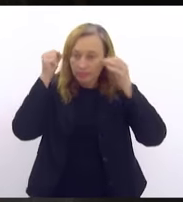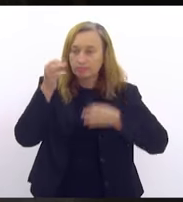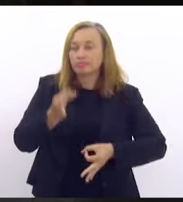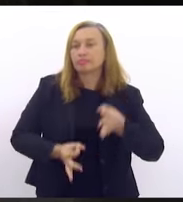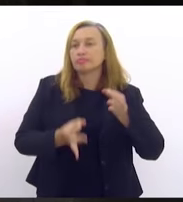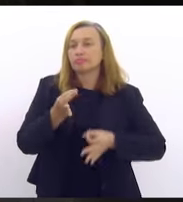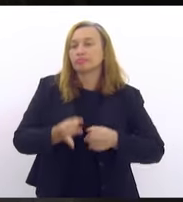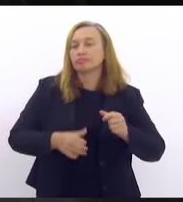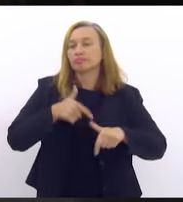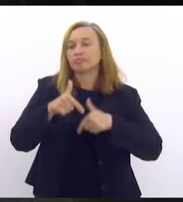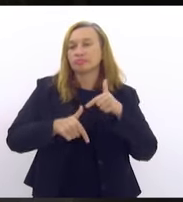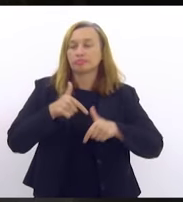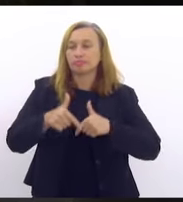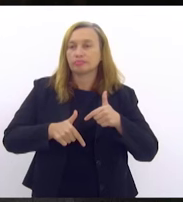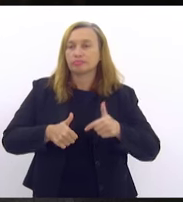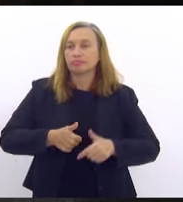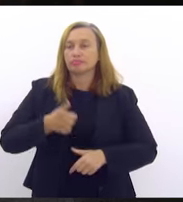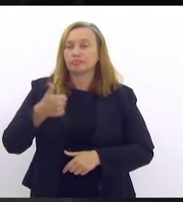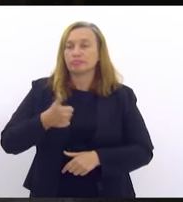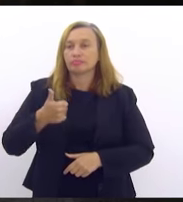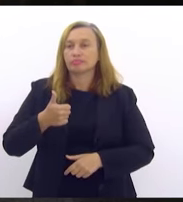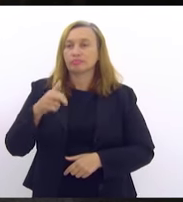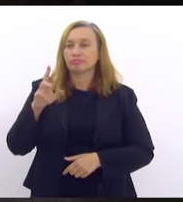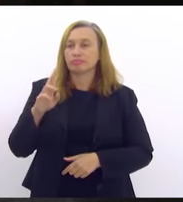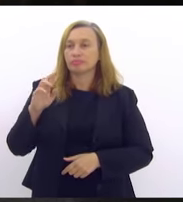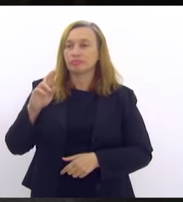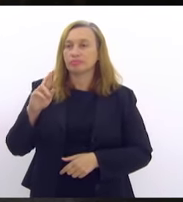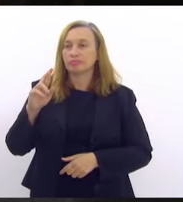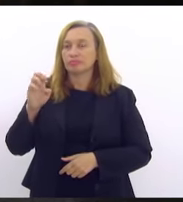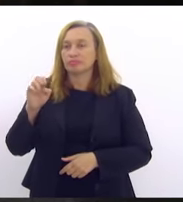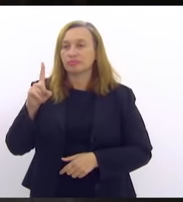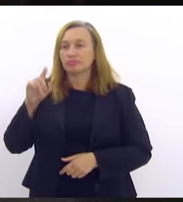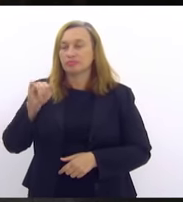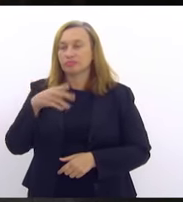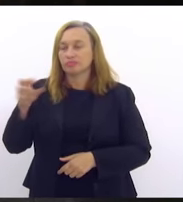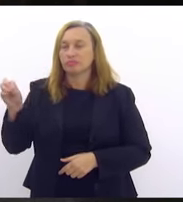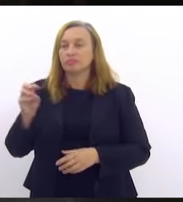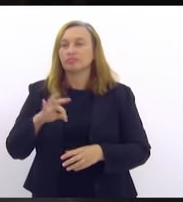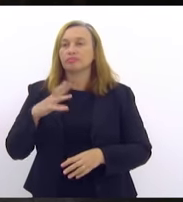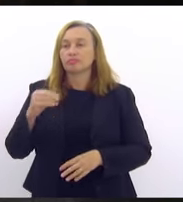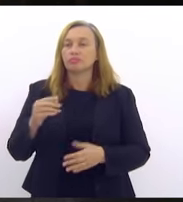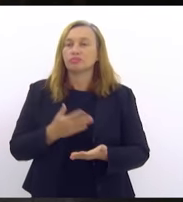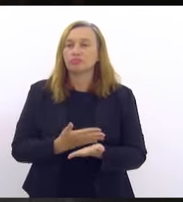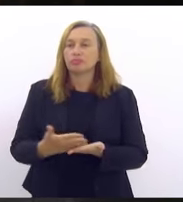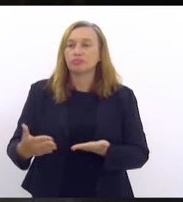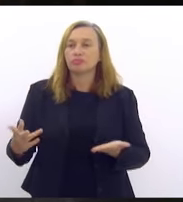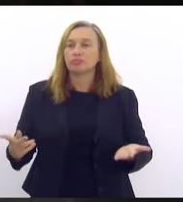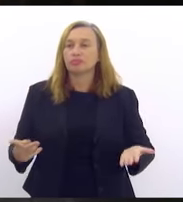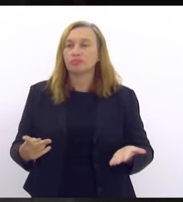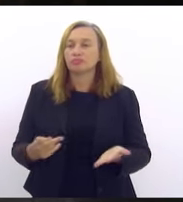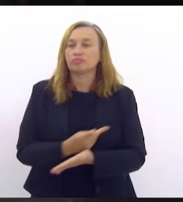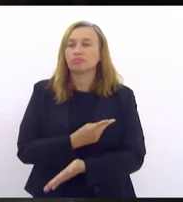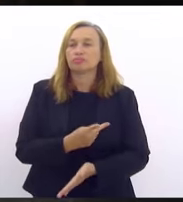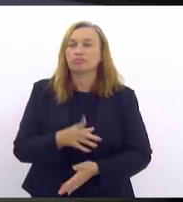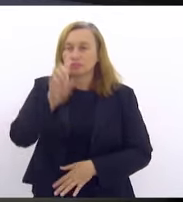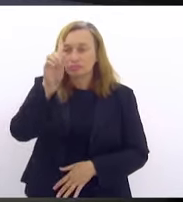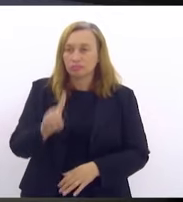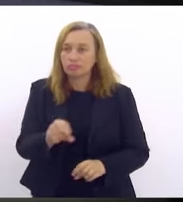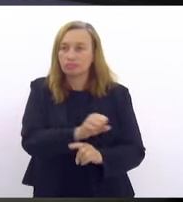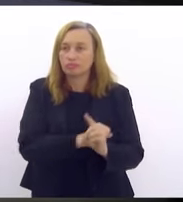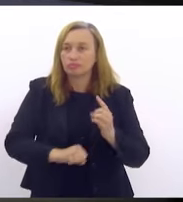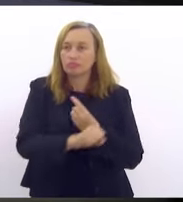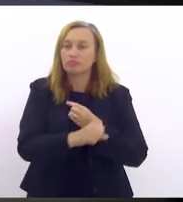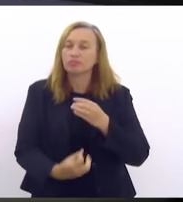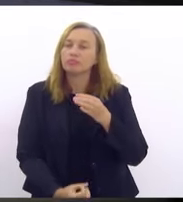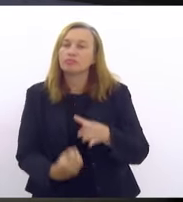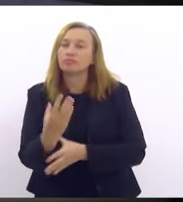Primeira Região não atua a primeira região a região onde tudo começou a acontecer onde o direito social brasileiro se criou